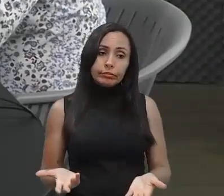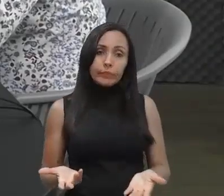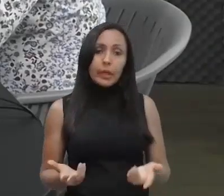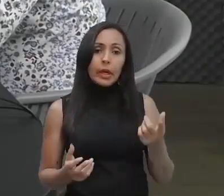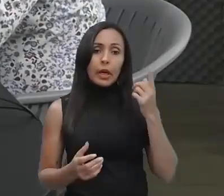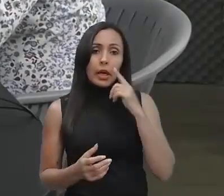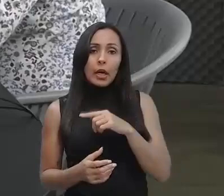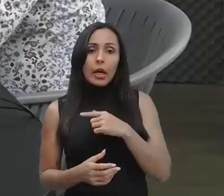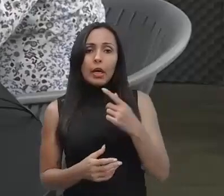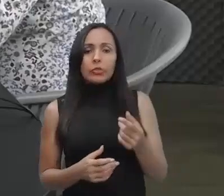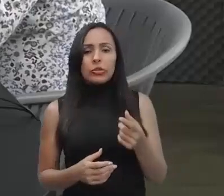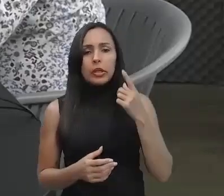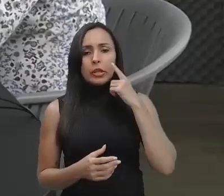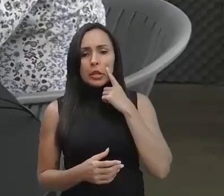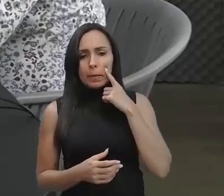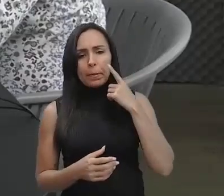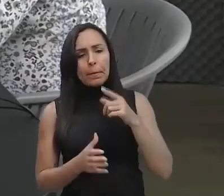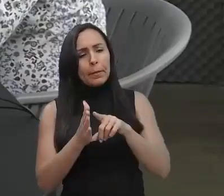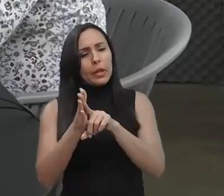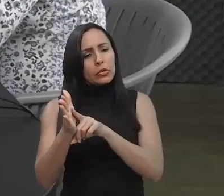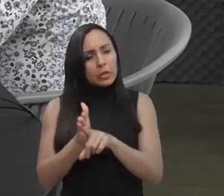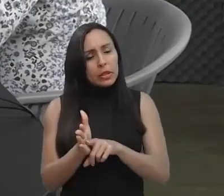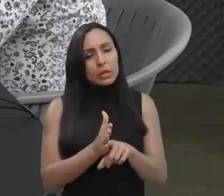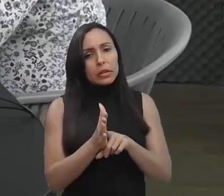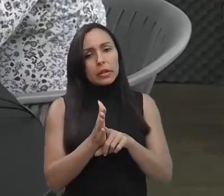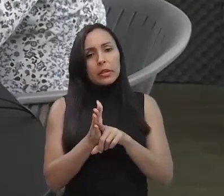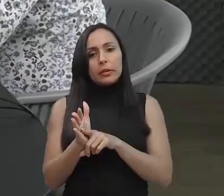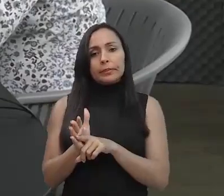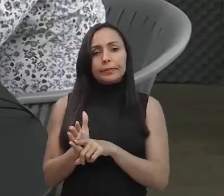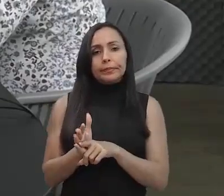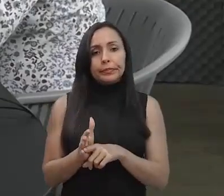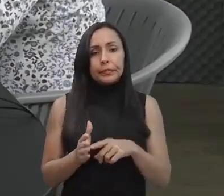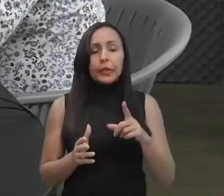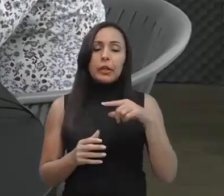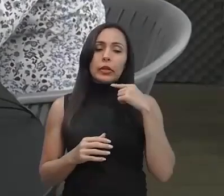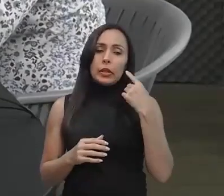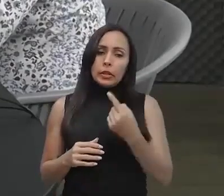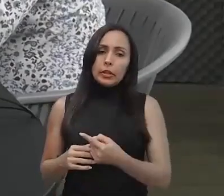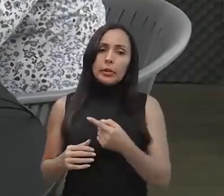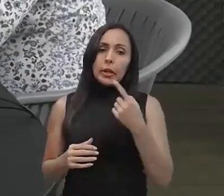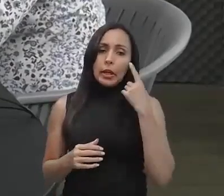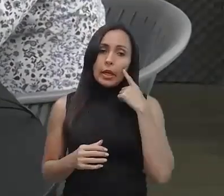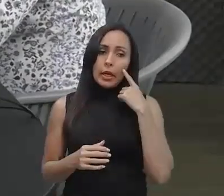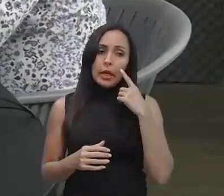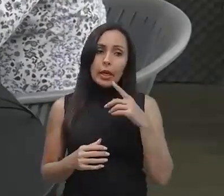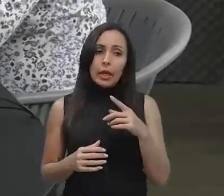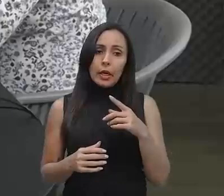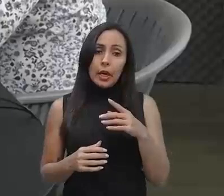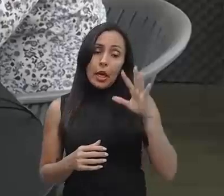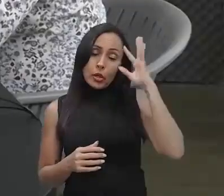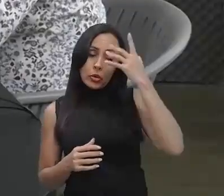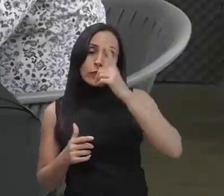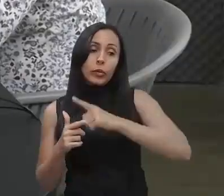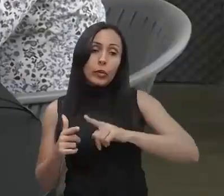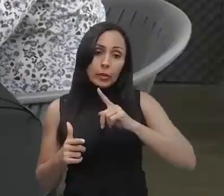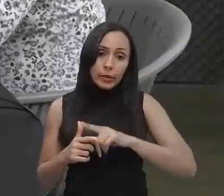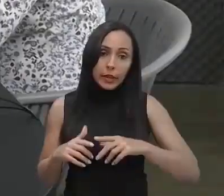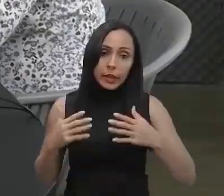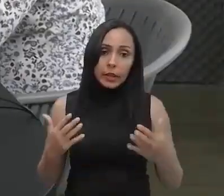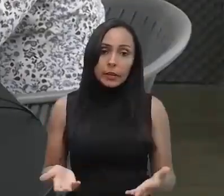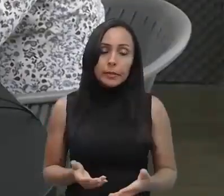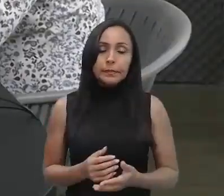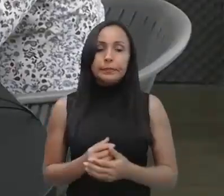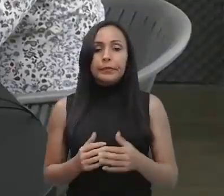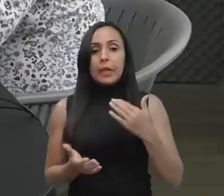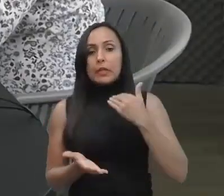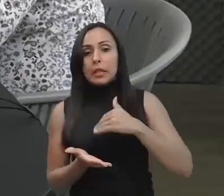e se de fato tá acontecendo o que o estudante tá dizendo a gente toma providências né a secretaria pronuncia também se pronuncia secretaria age